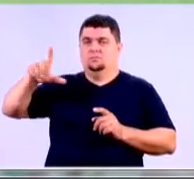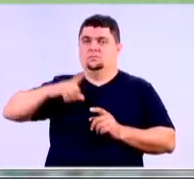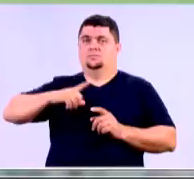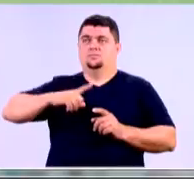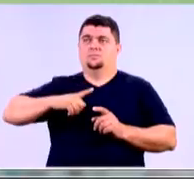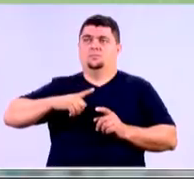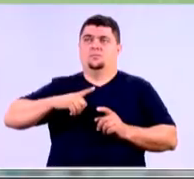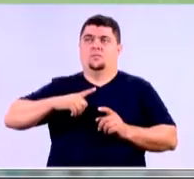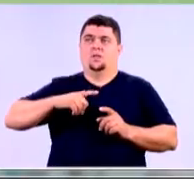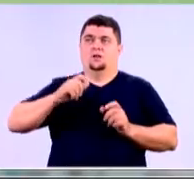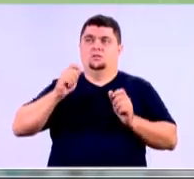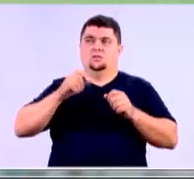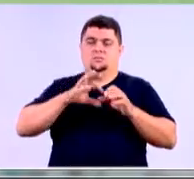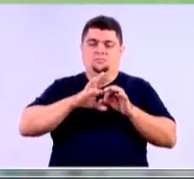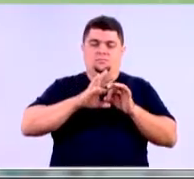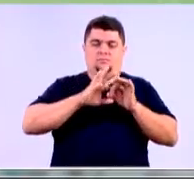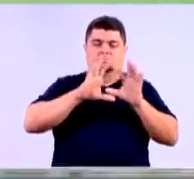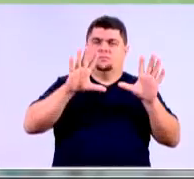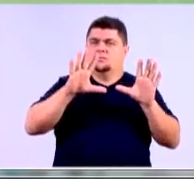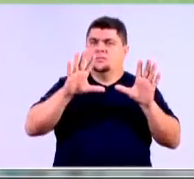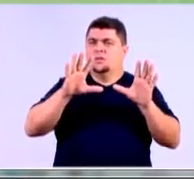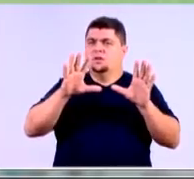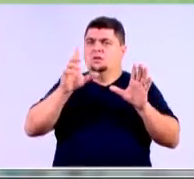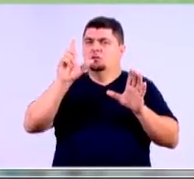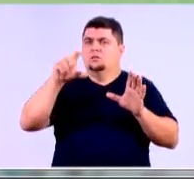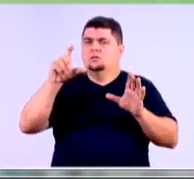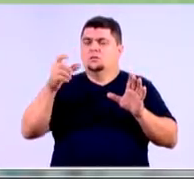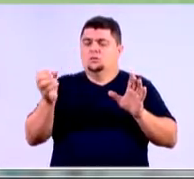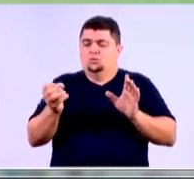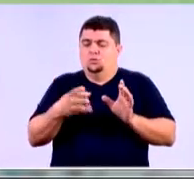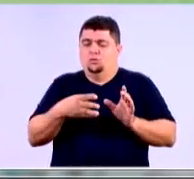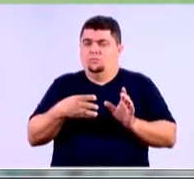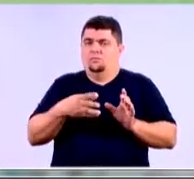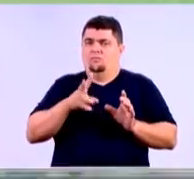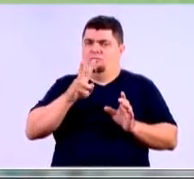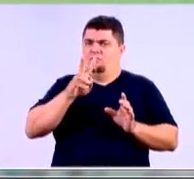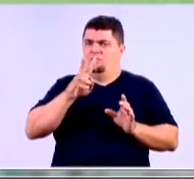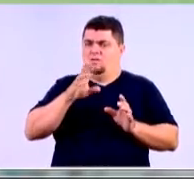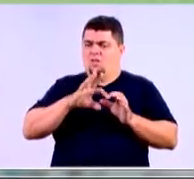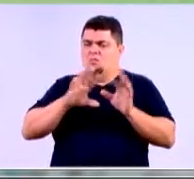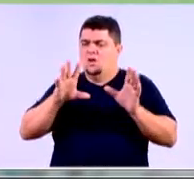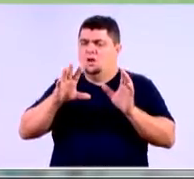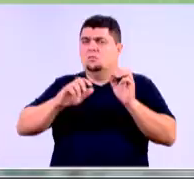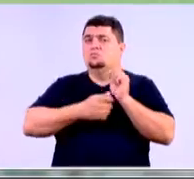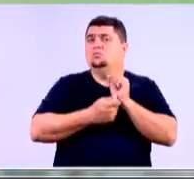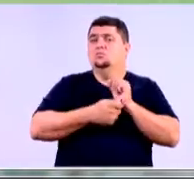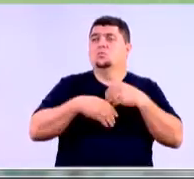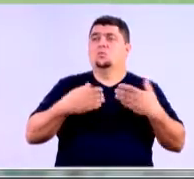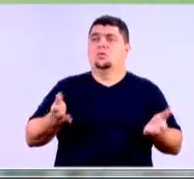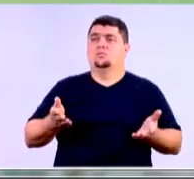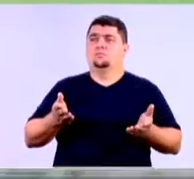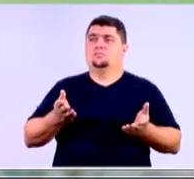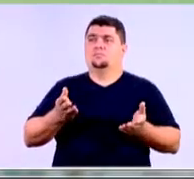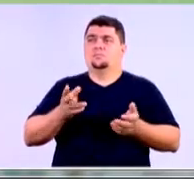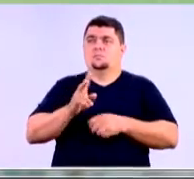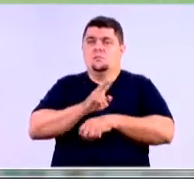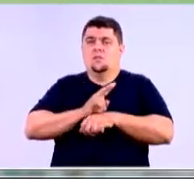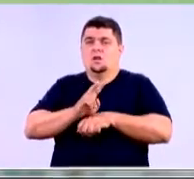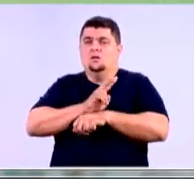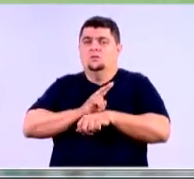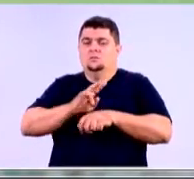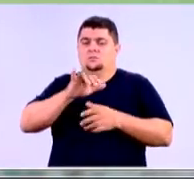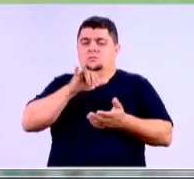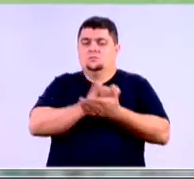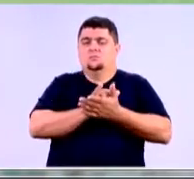a liberação de crédito para um cliente novo. Se eu vou liberar sim ou não. A avaliação das restrições